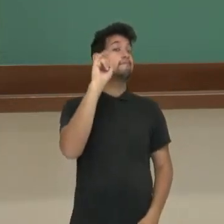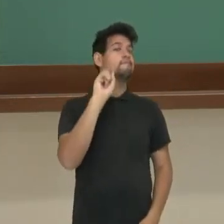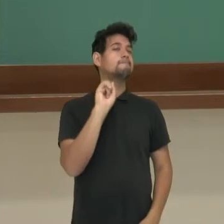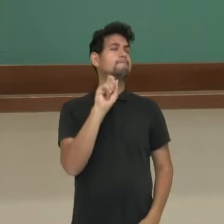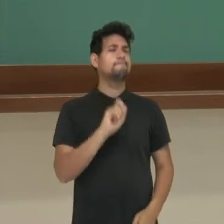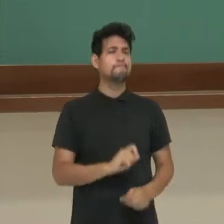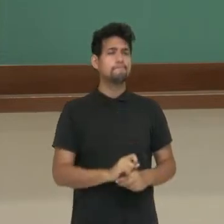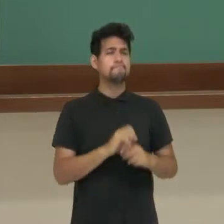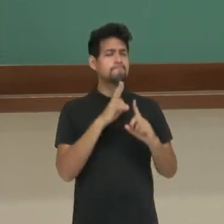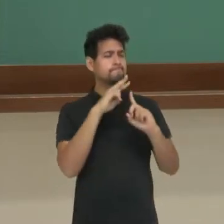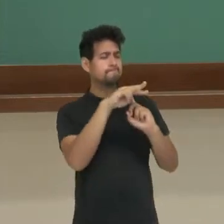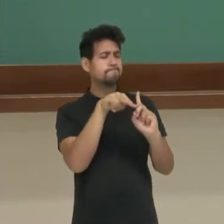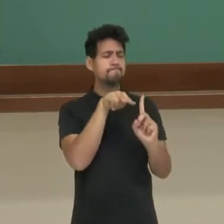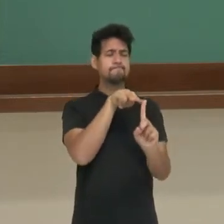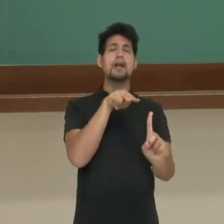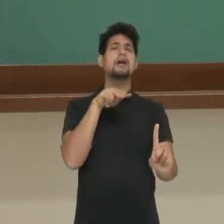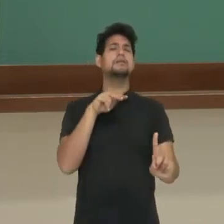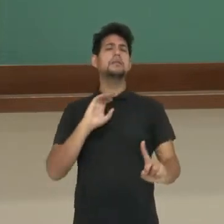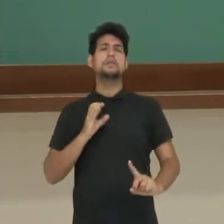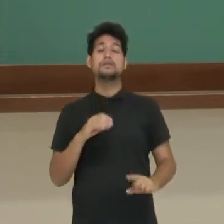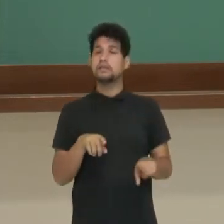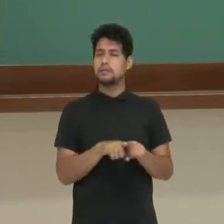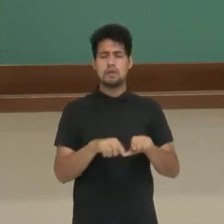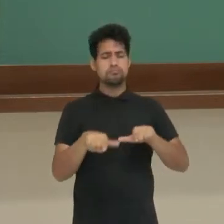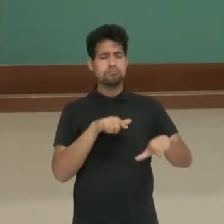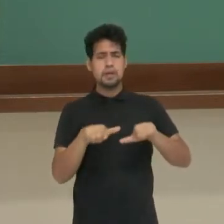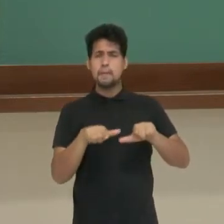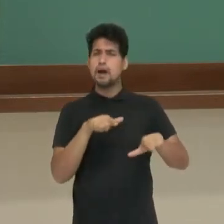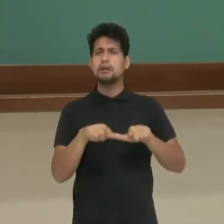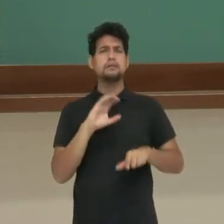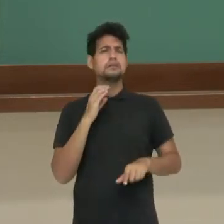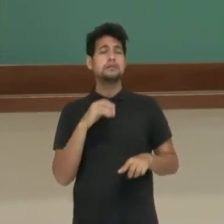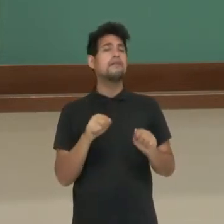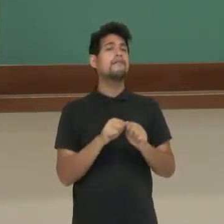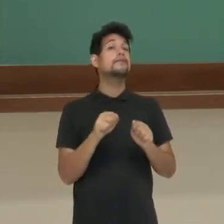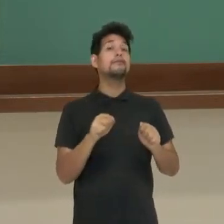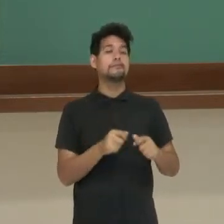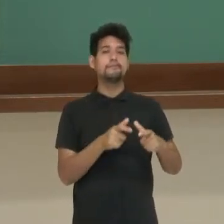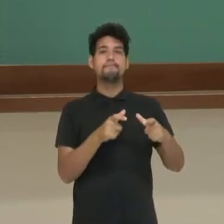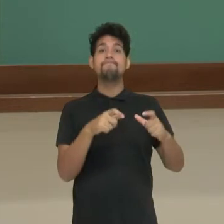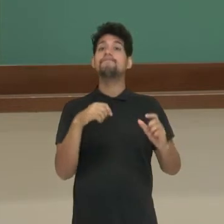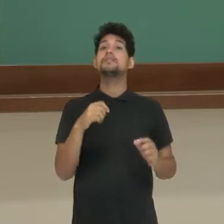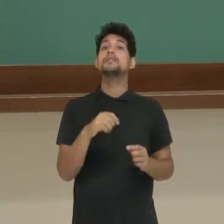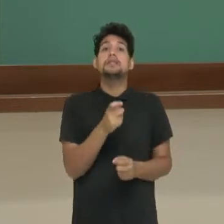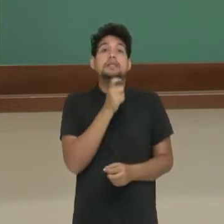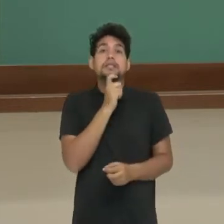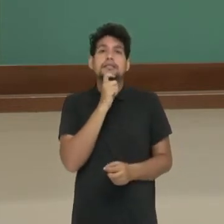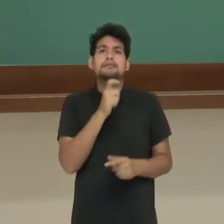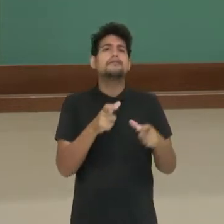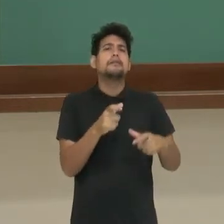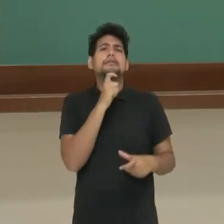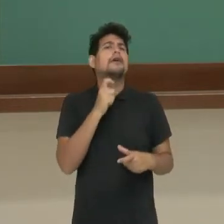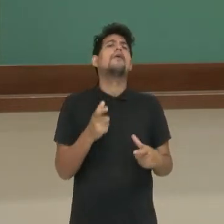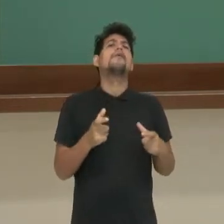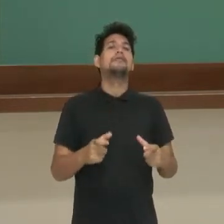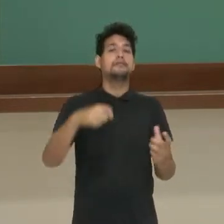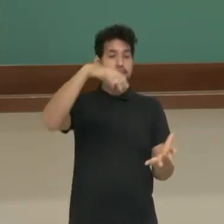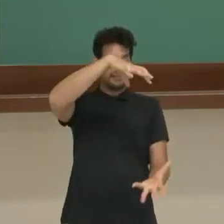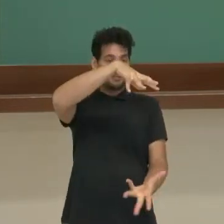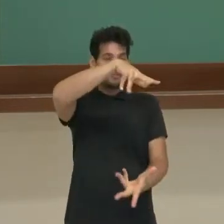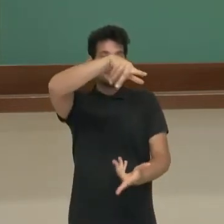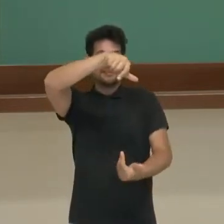vista científico. Então, as atividades científicas desenvolvidas no continente gelado, né? Qual é o nome desse continente? A Antártida.